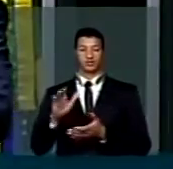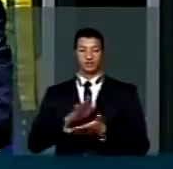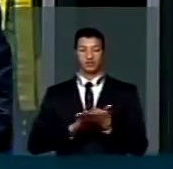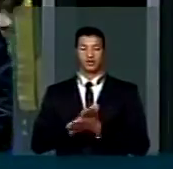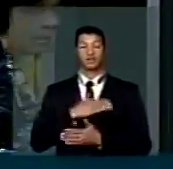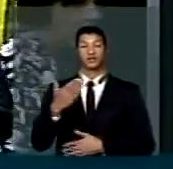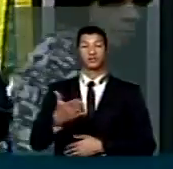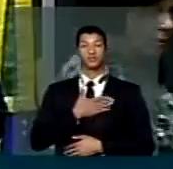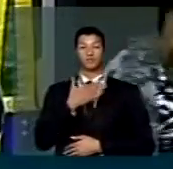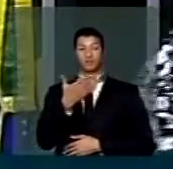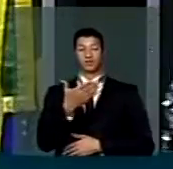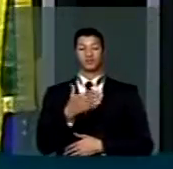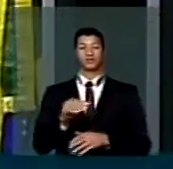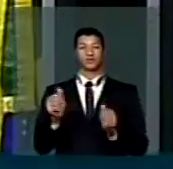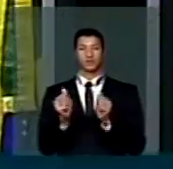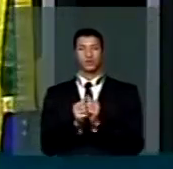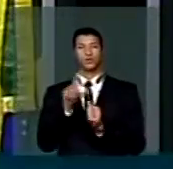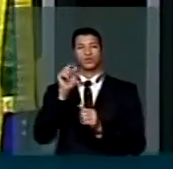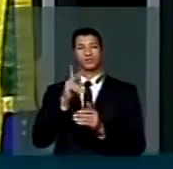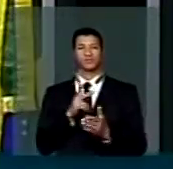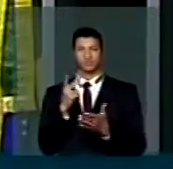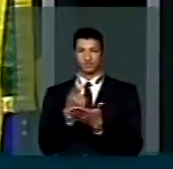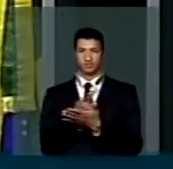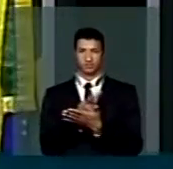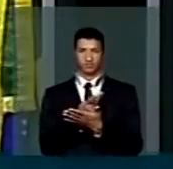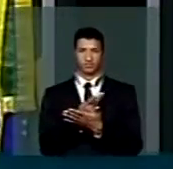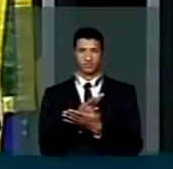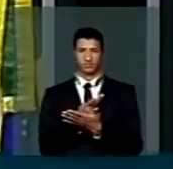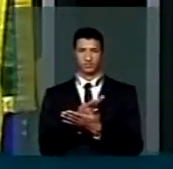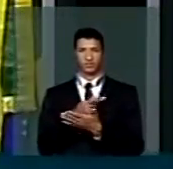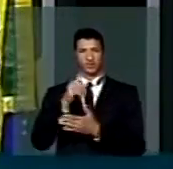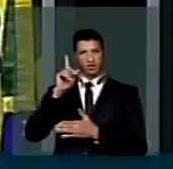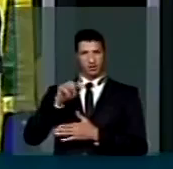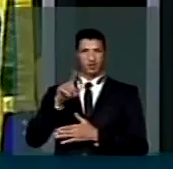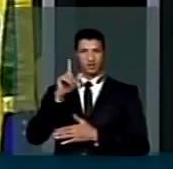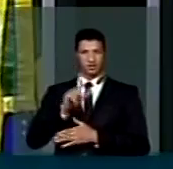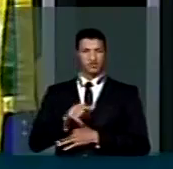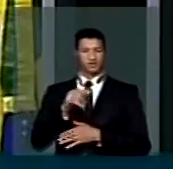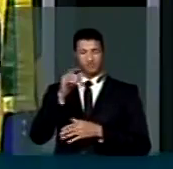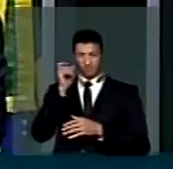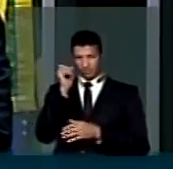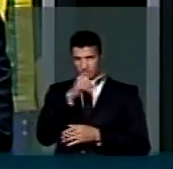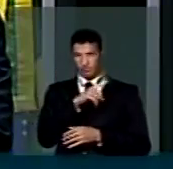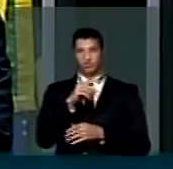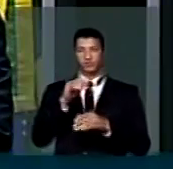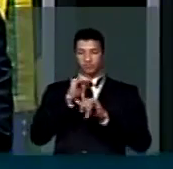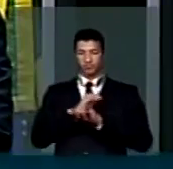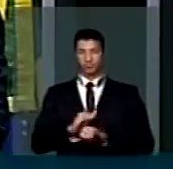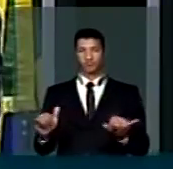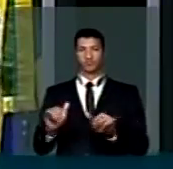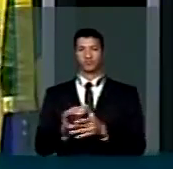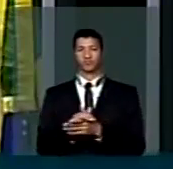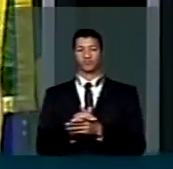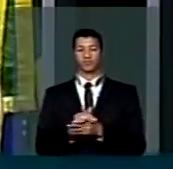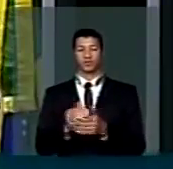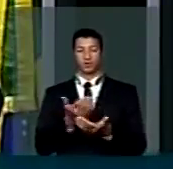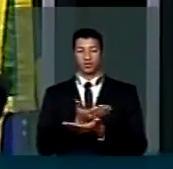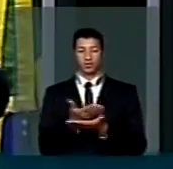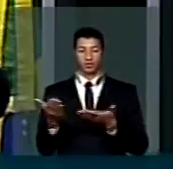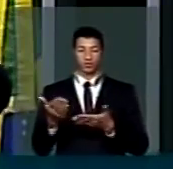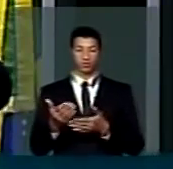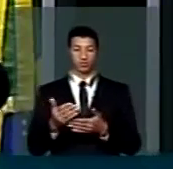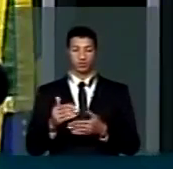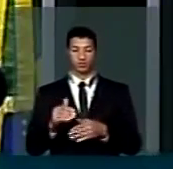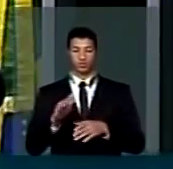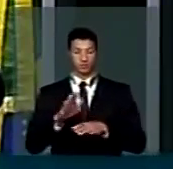um pouco surpresos com o acontecido. Era a crônica anunciada. Nós